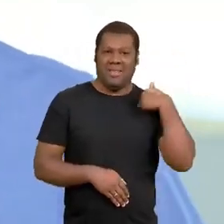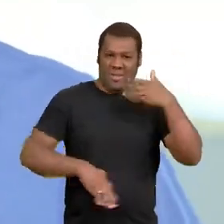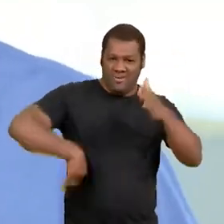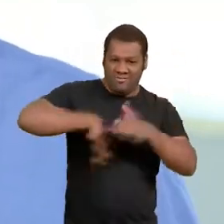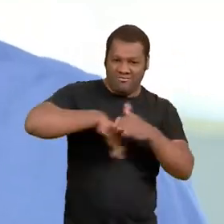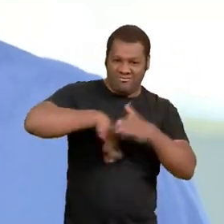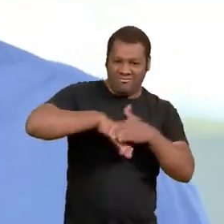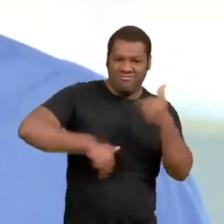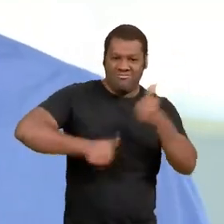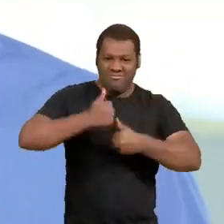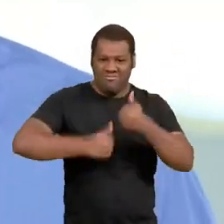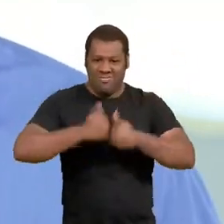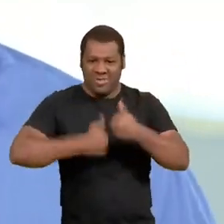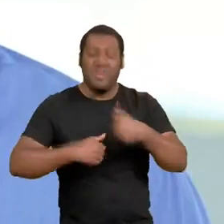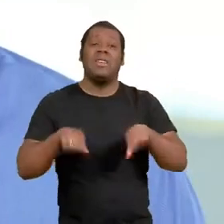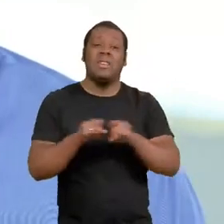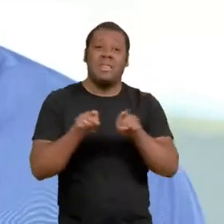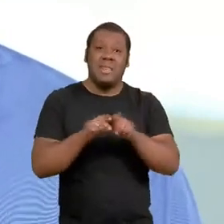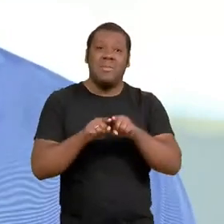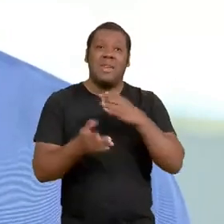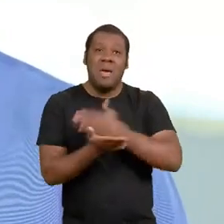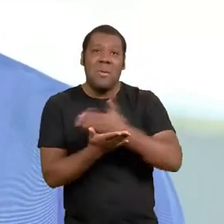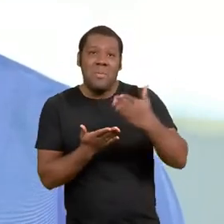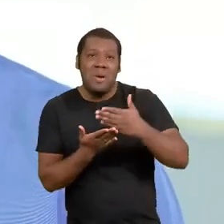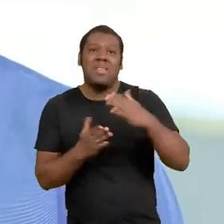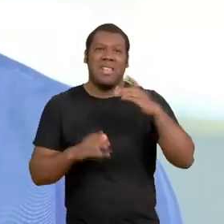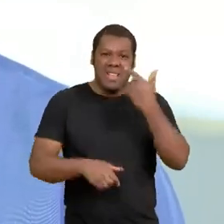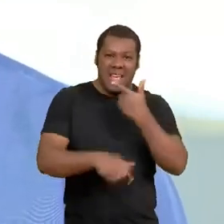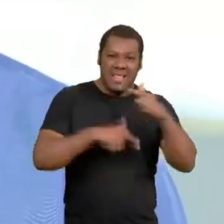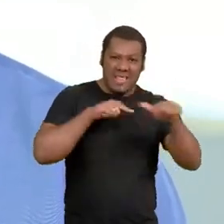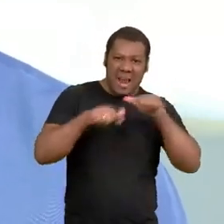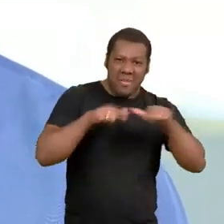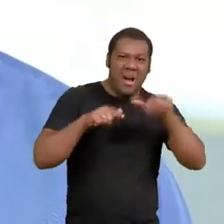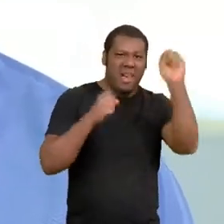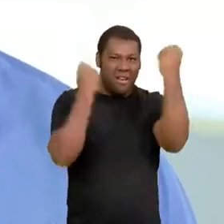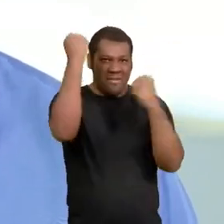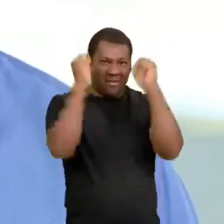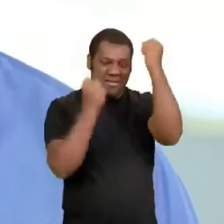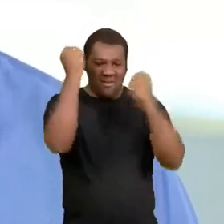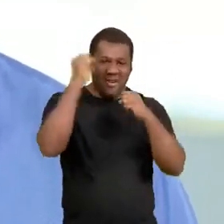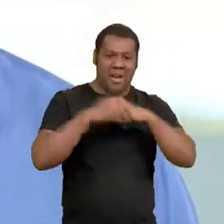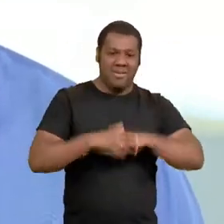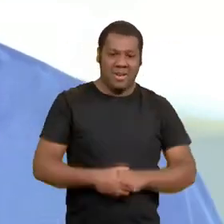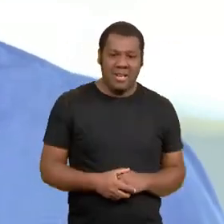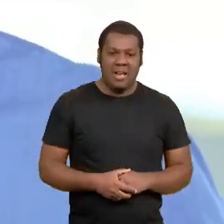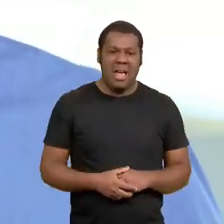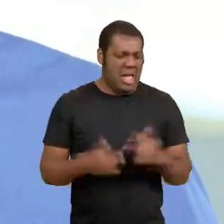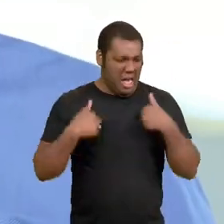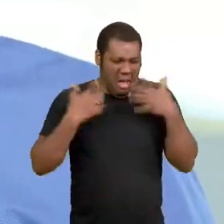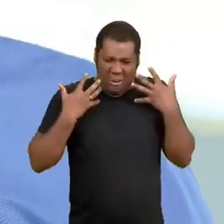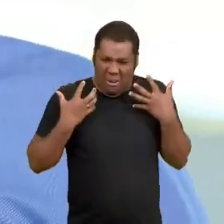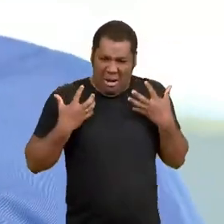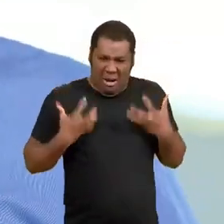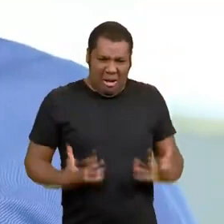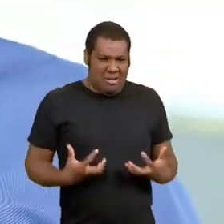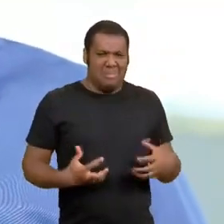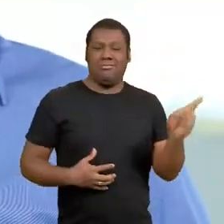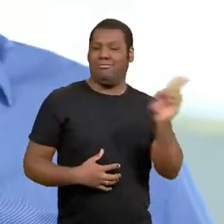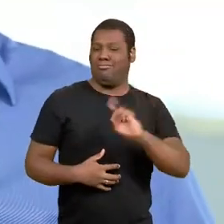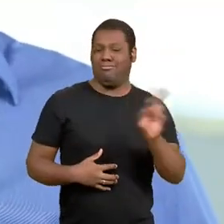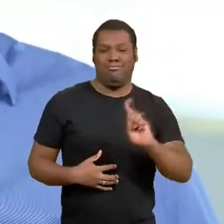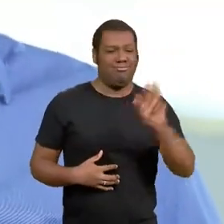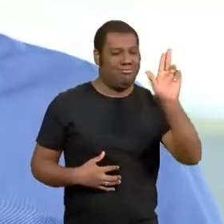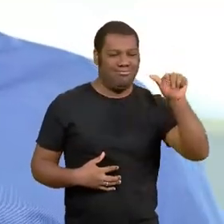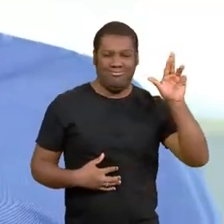fábrica era assim. Eu nunca dei mole para mim mesmo. Uhum. Eu pego as coisas para fazer, eu faço. Não, porque se você quiser